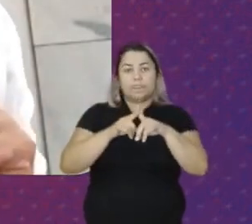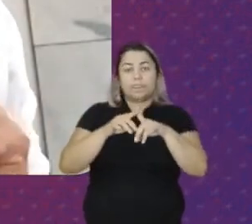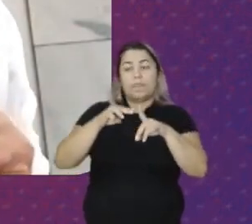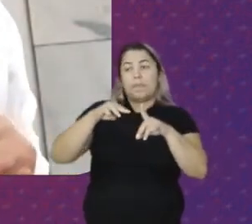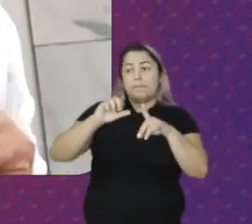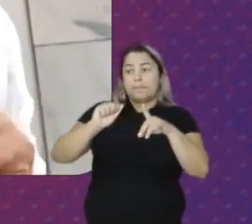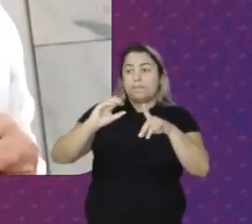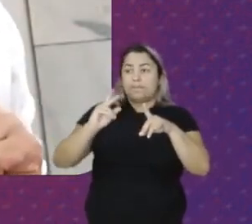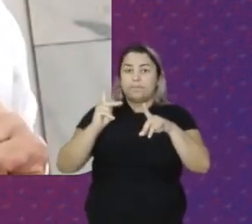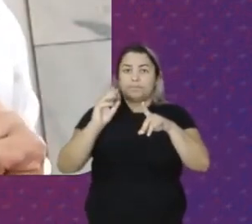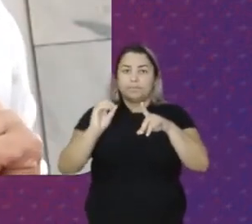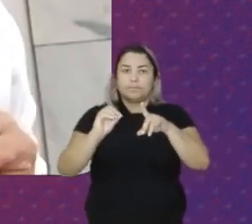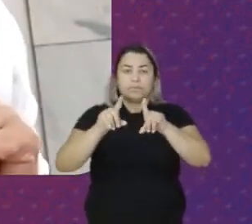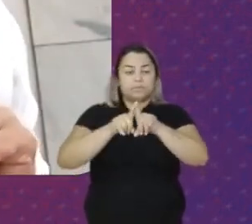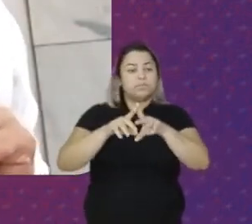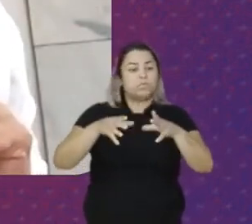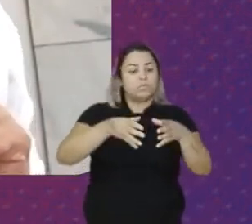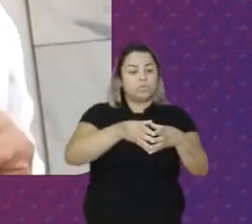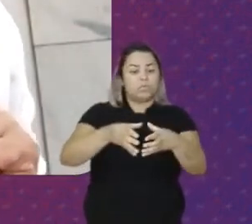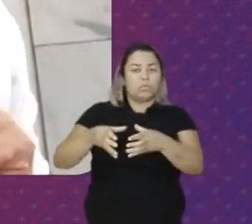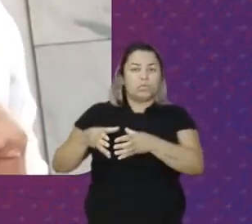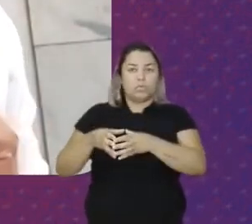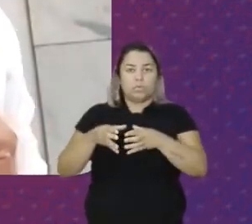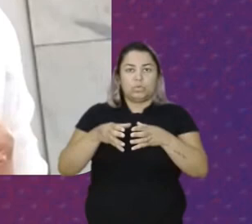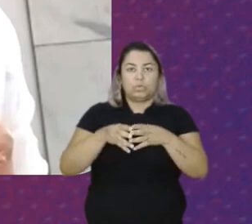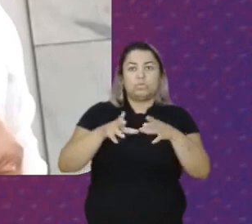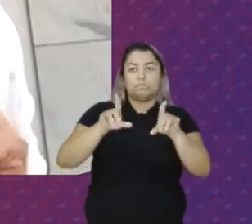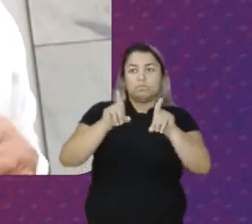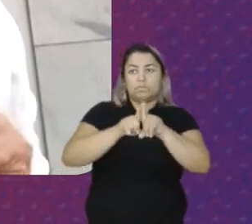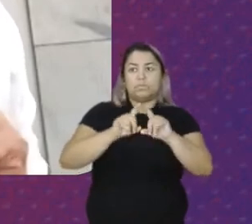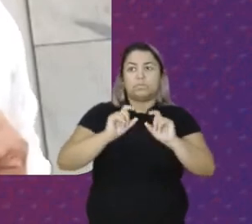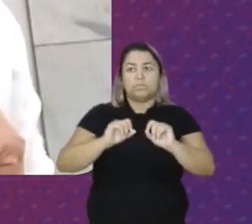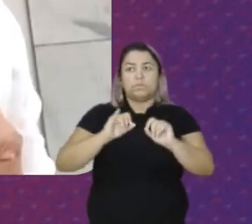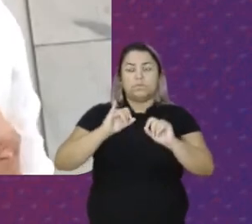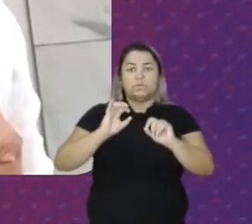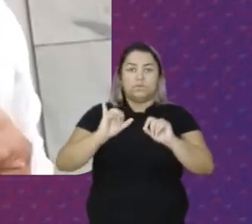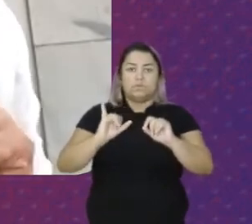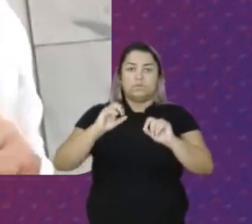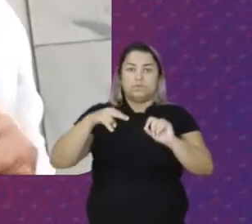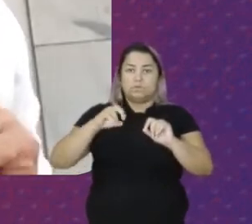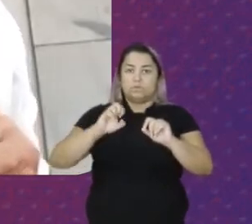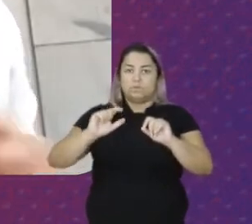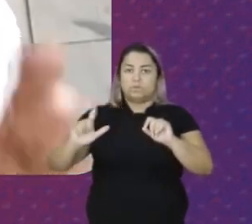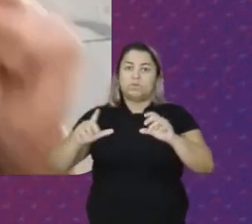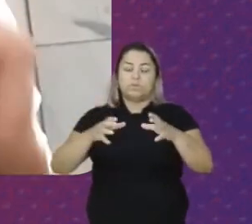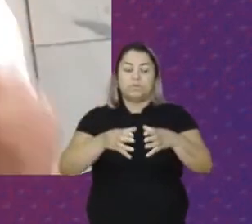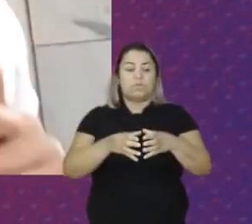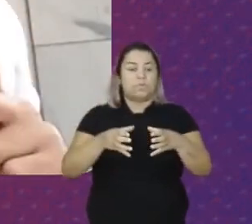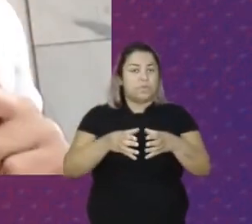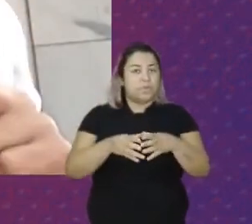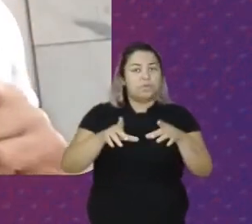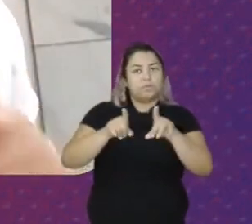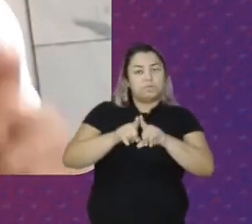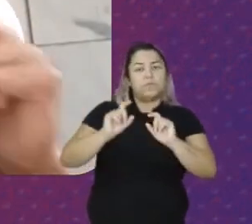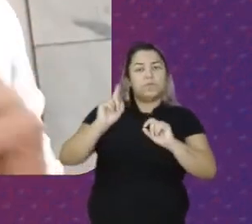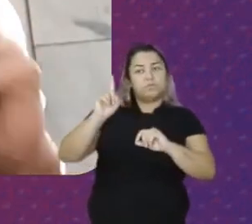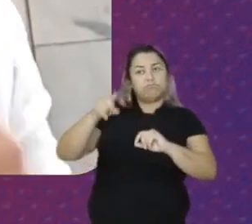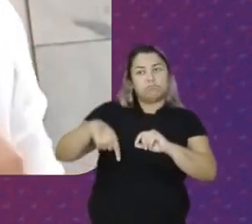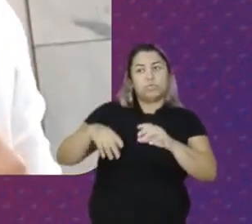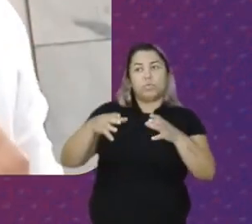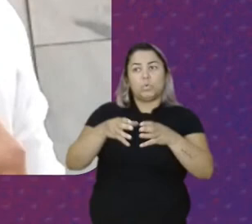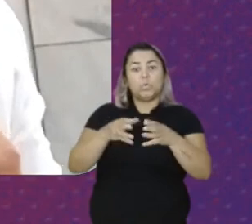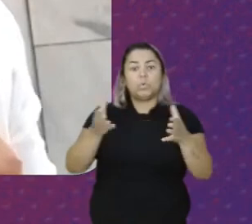machosfera, né, pelos grupos de Red Pill, Incel, Blue Pill, que são